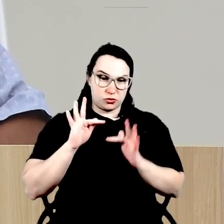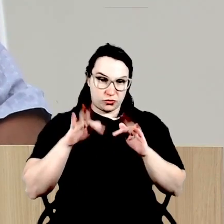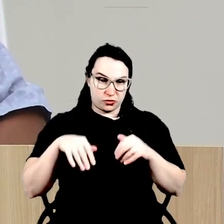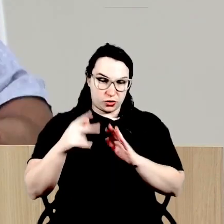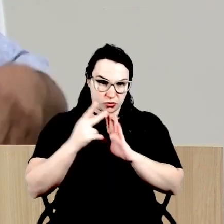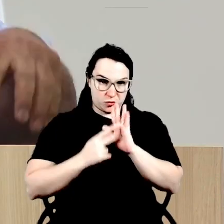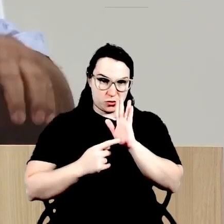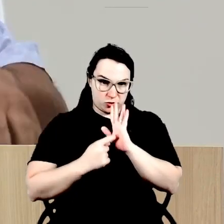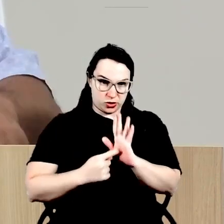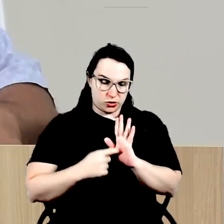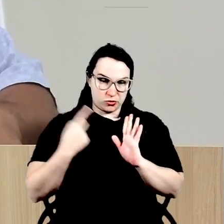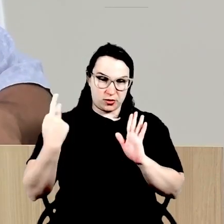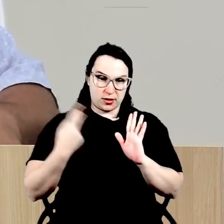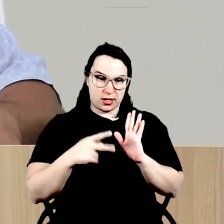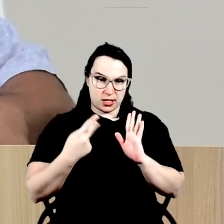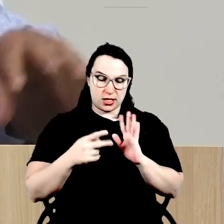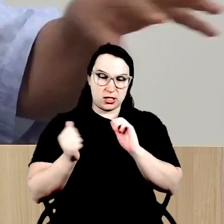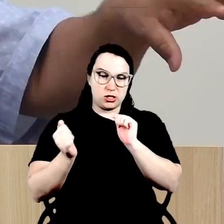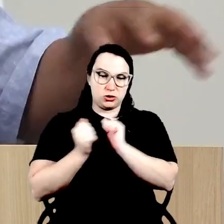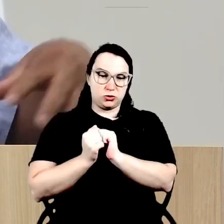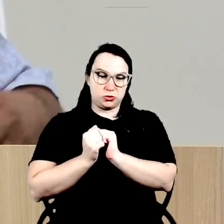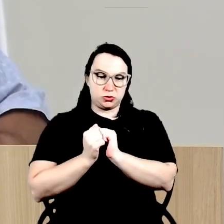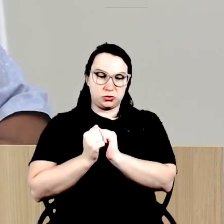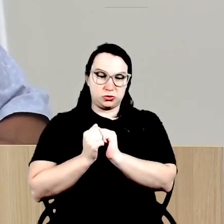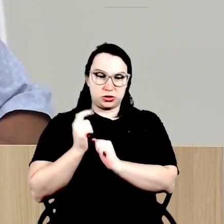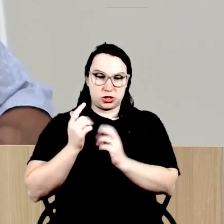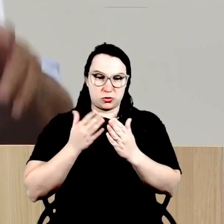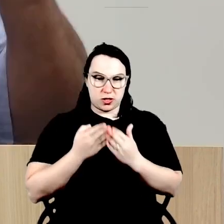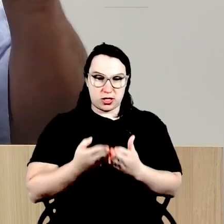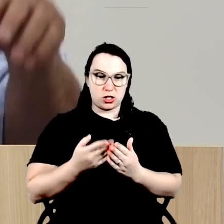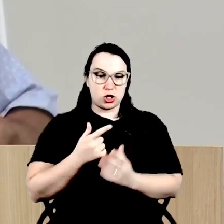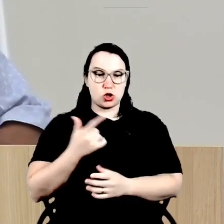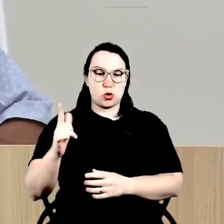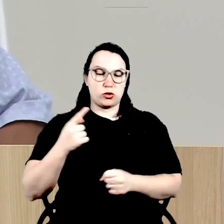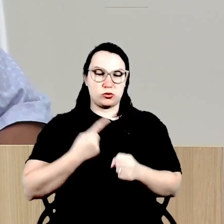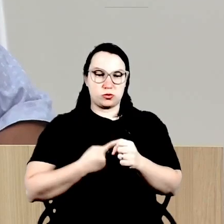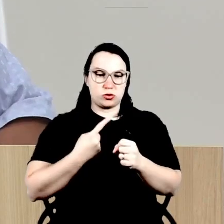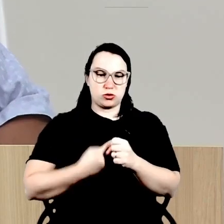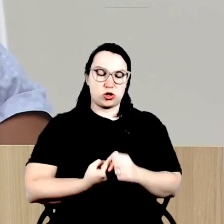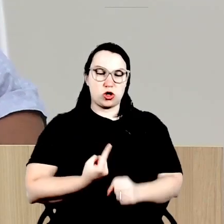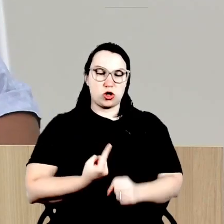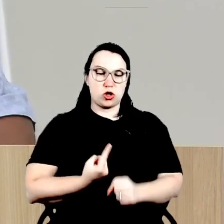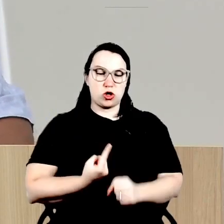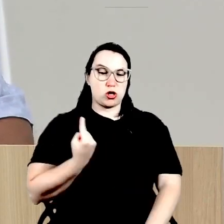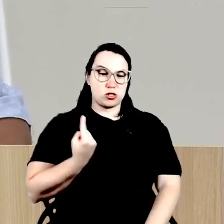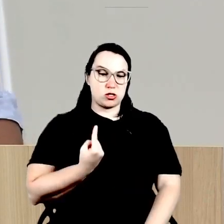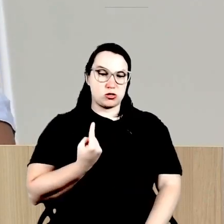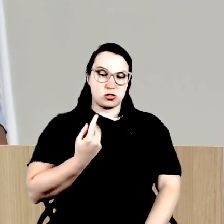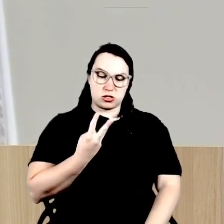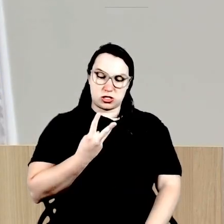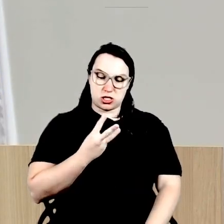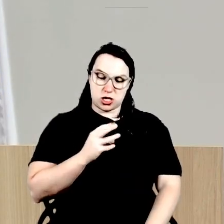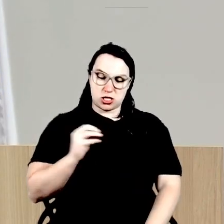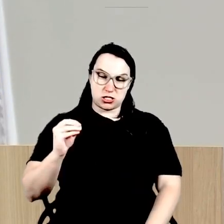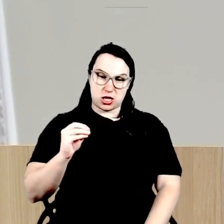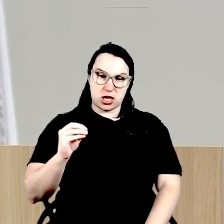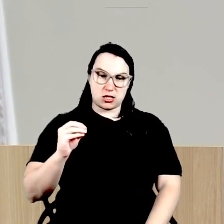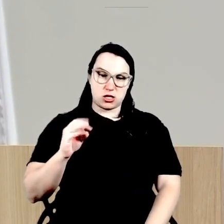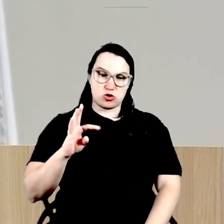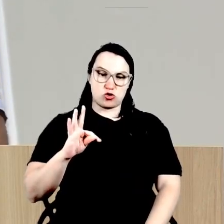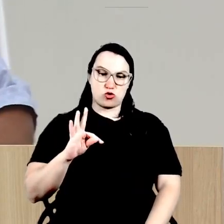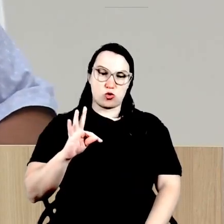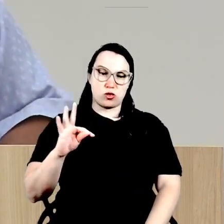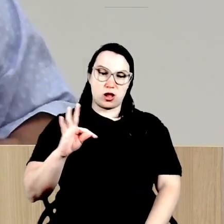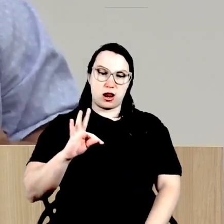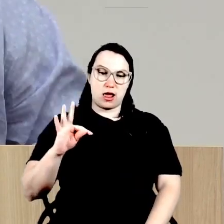dele ali junto com esse que ele tem em Guaíra o que ele tem em outros municípios ele sozinho vai produz 300 toneladas de tilápia